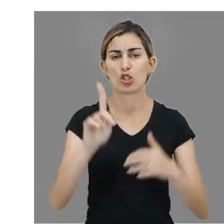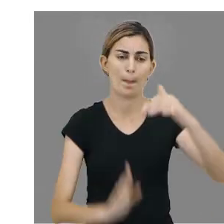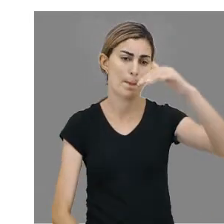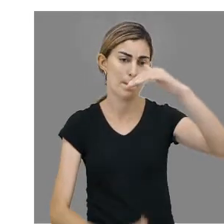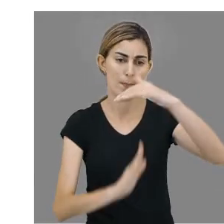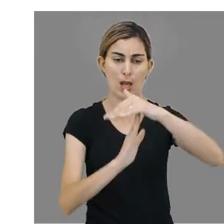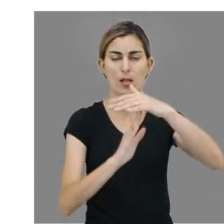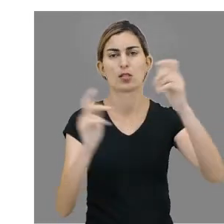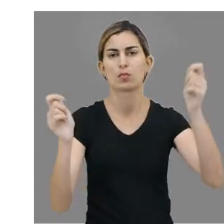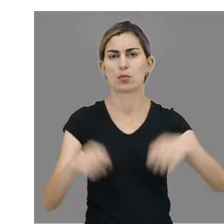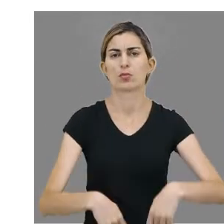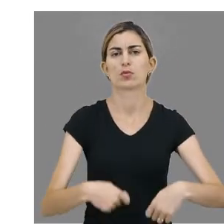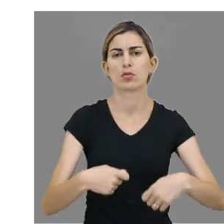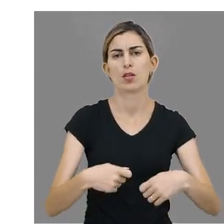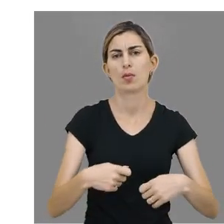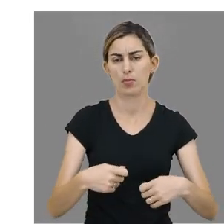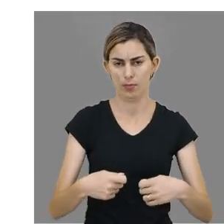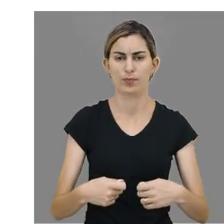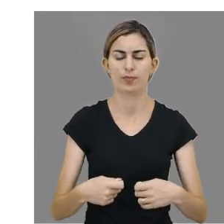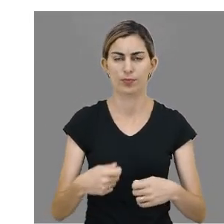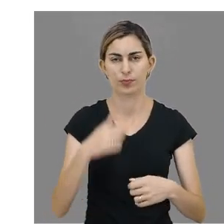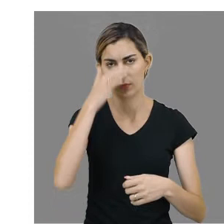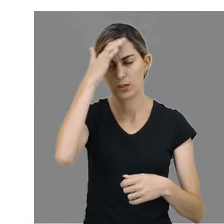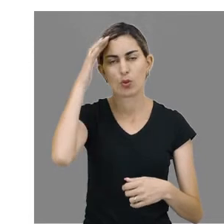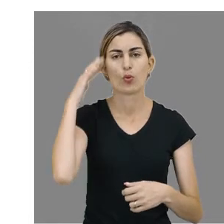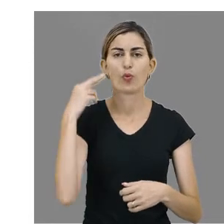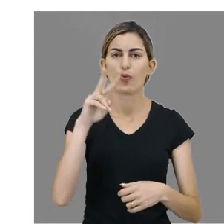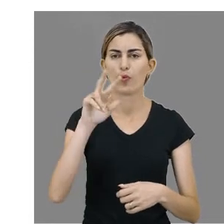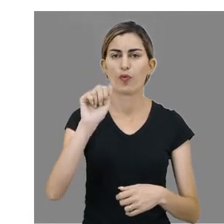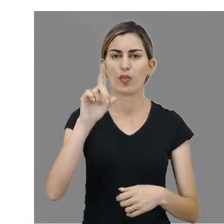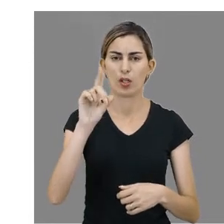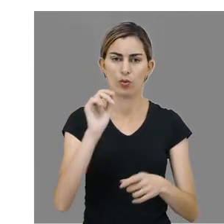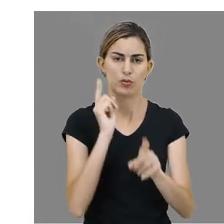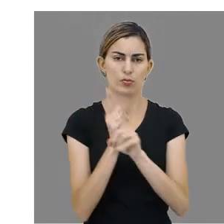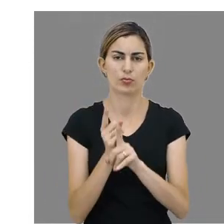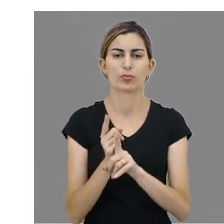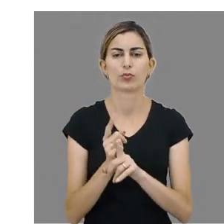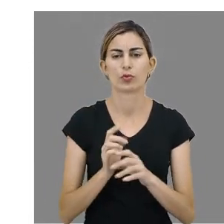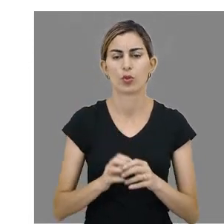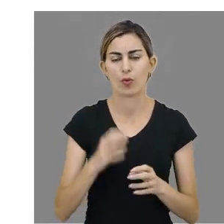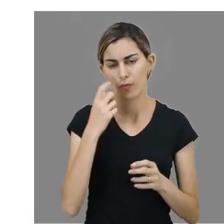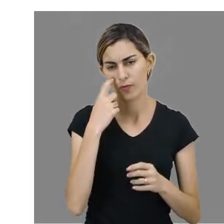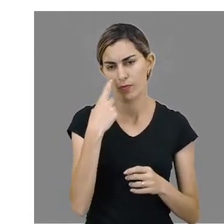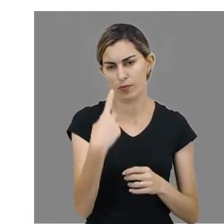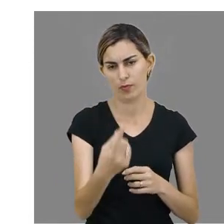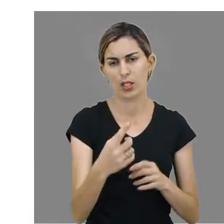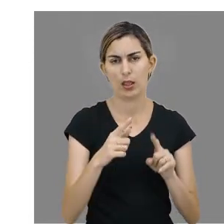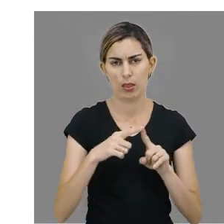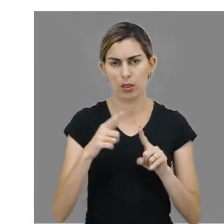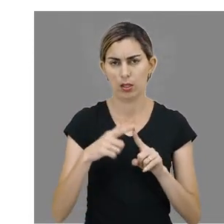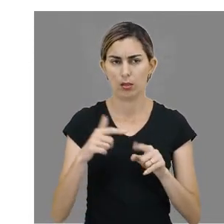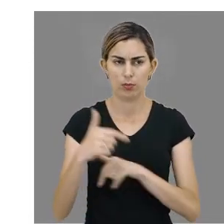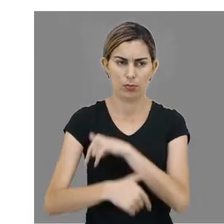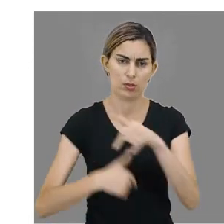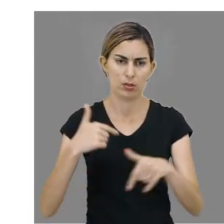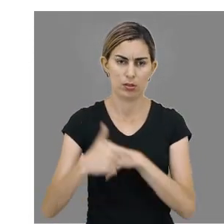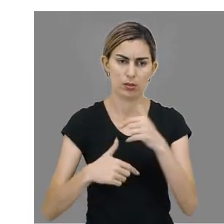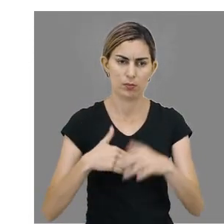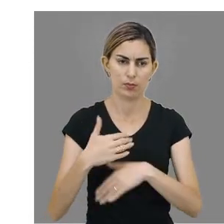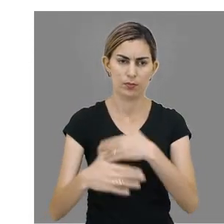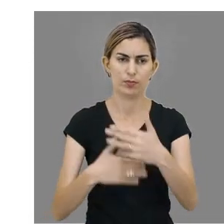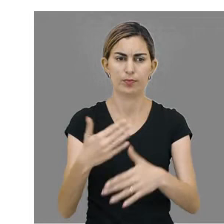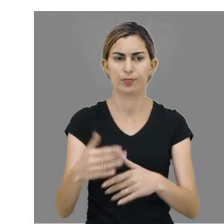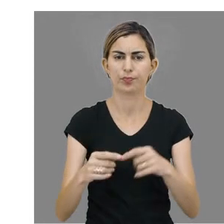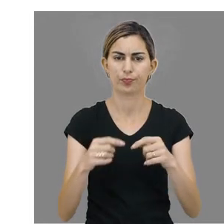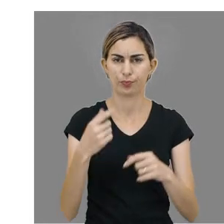máximo permitido para este valor que a gente encontrou da taxa de metabolismo. Observando o tipo de atividade